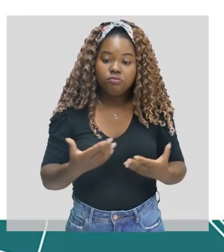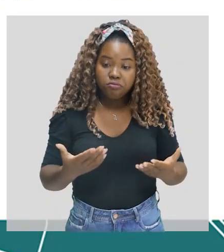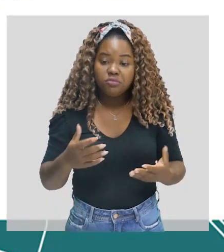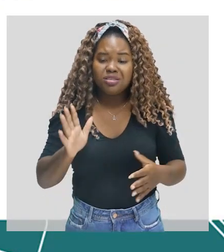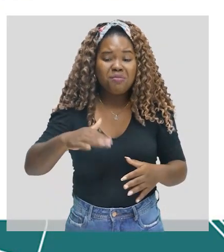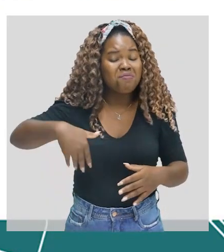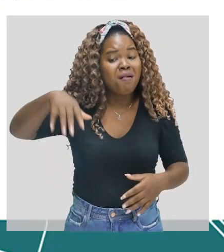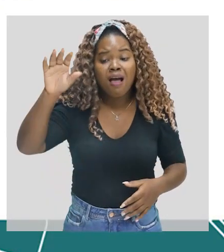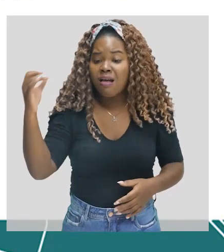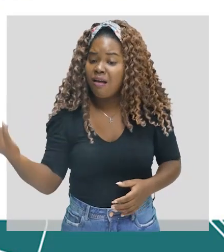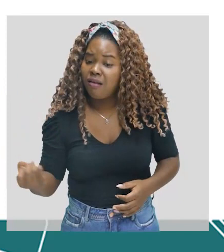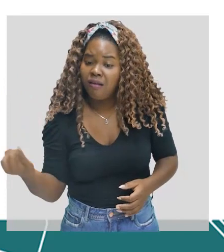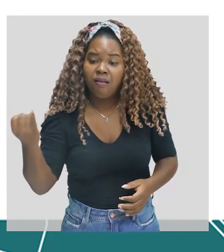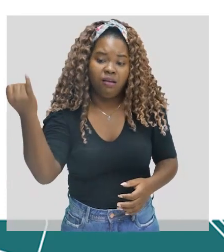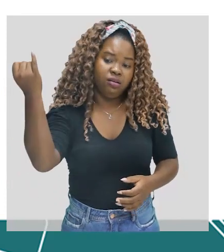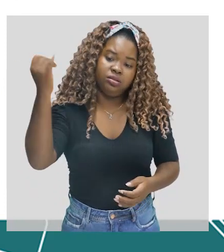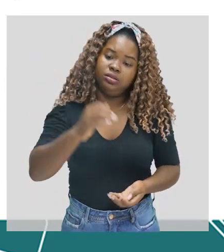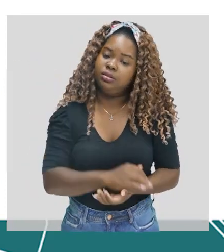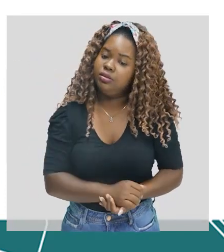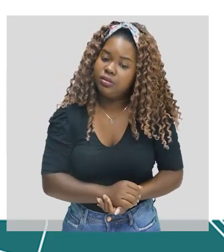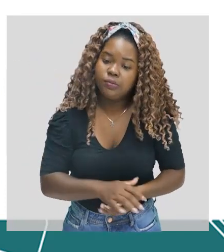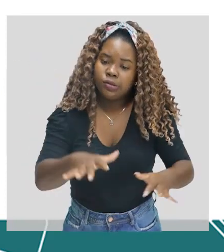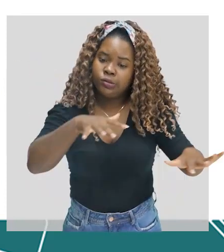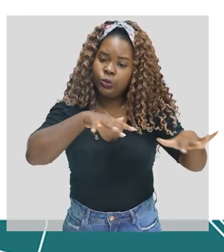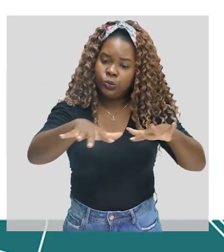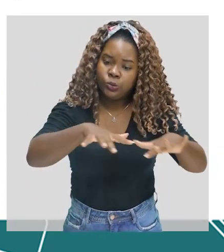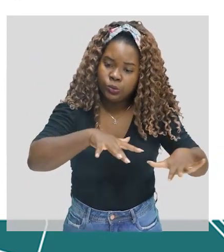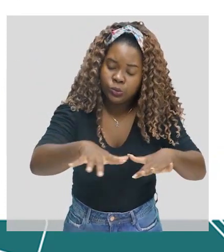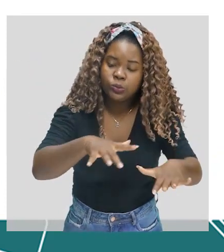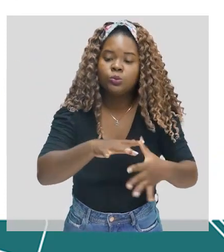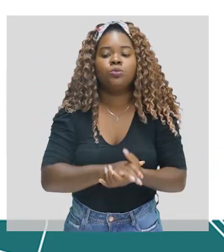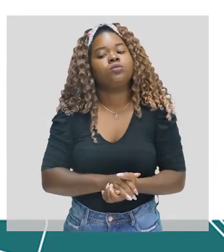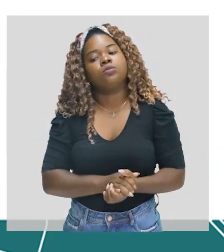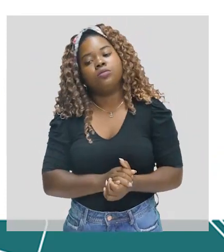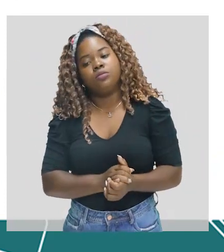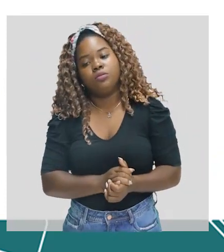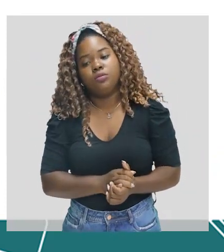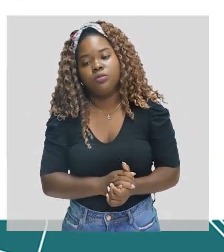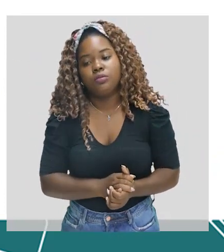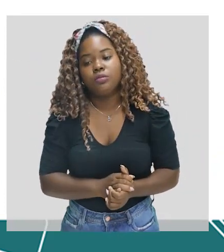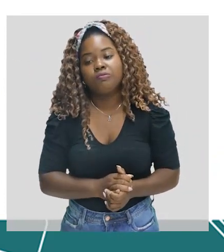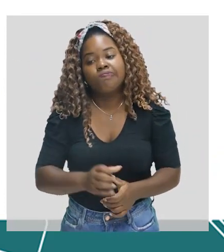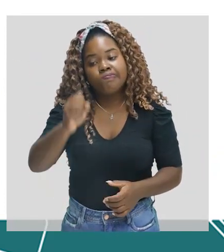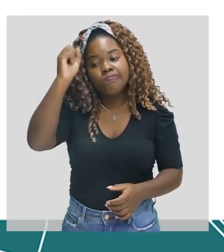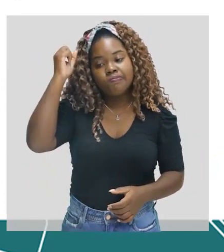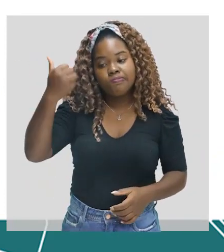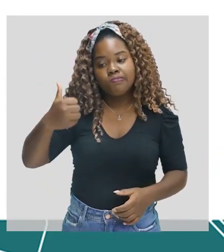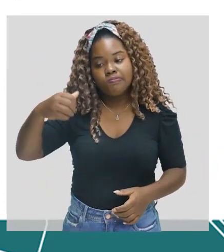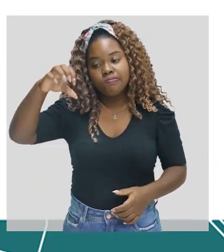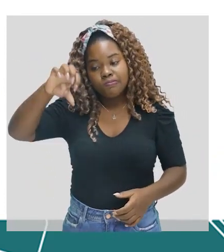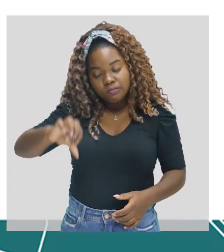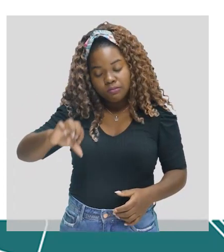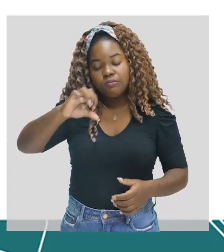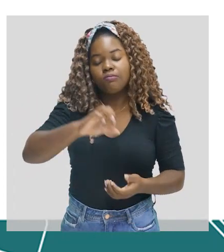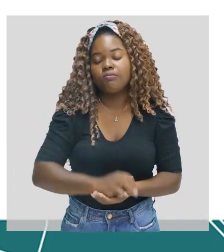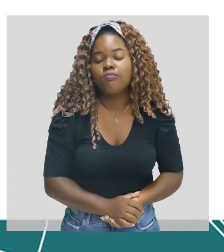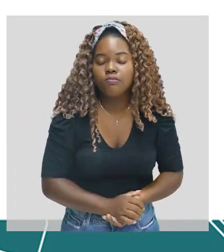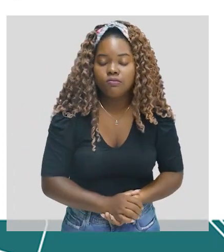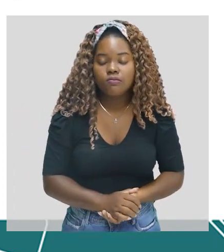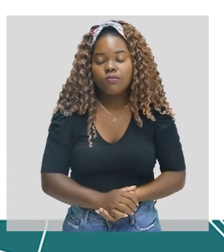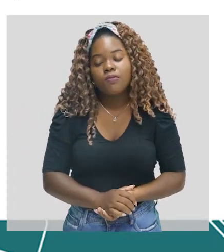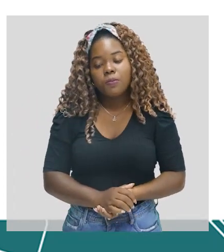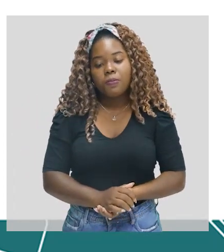dos mais importantes movimentos artísticos do século XIX. Gente, o